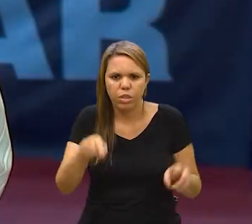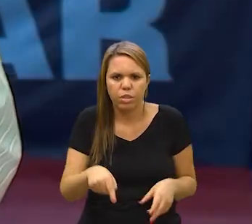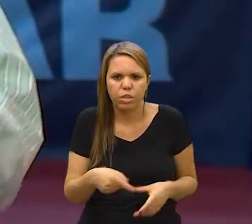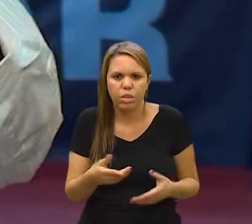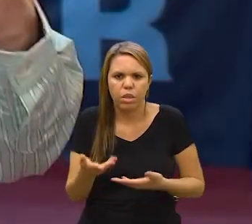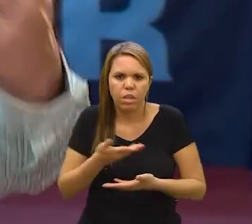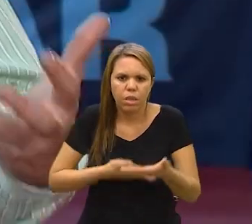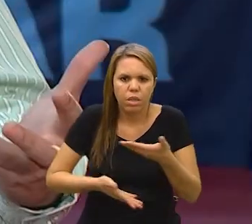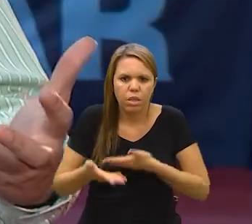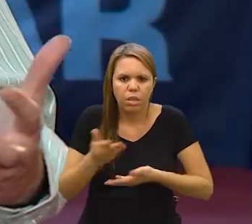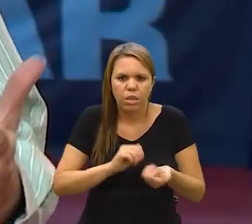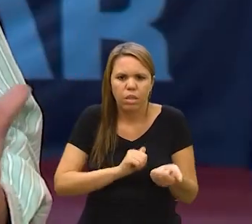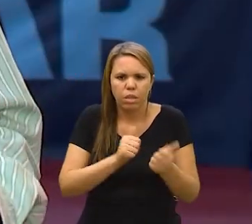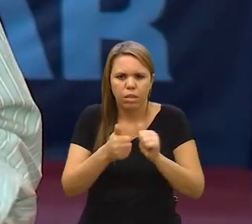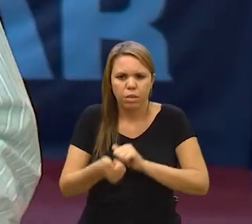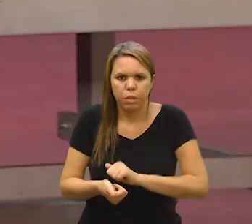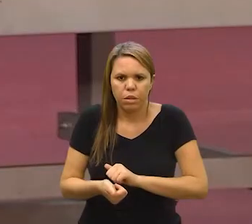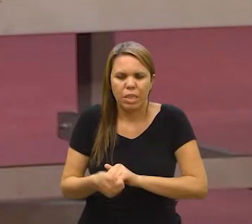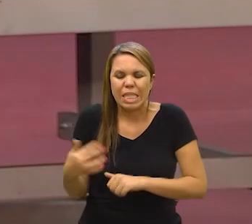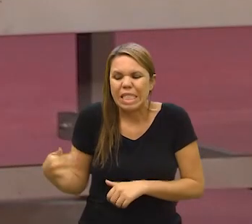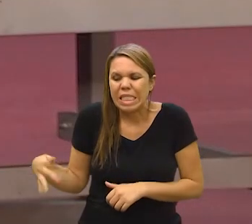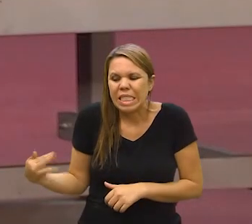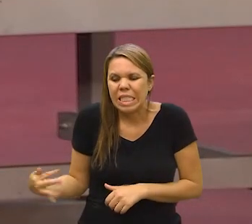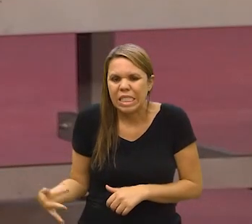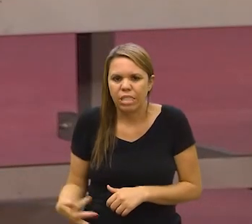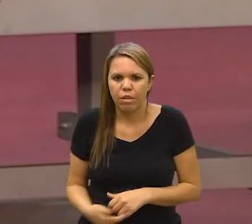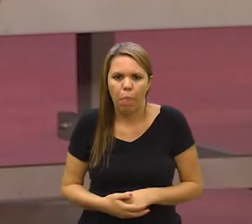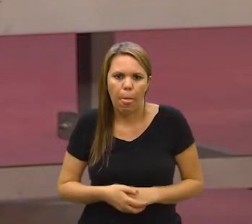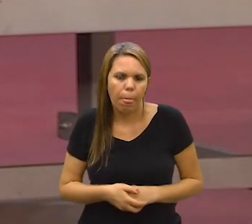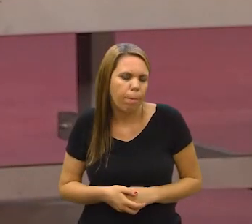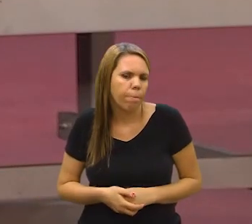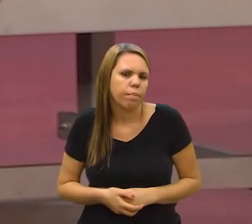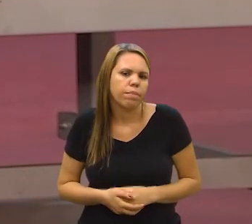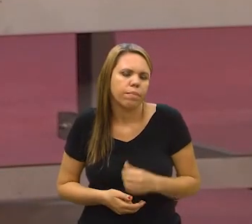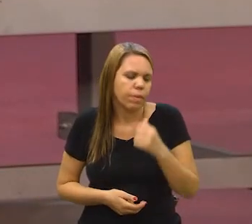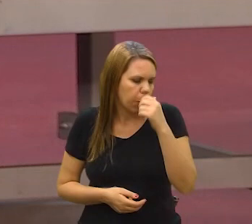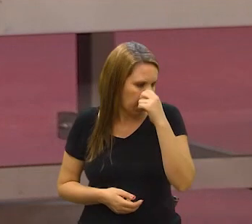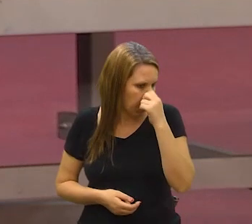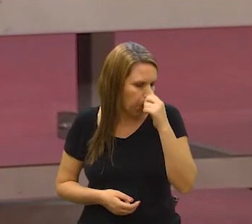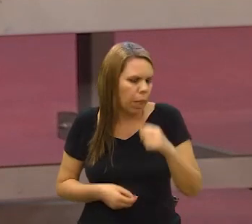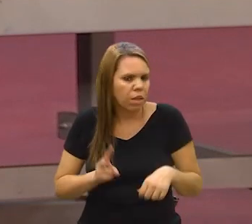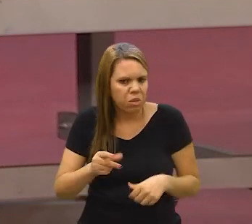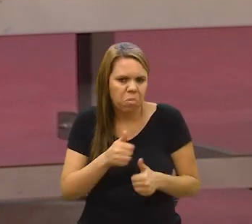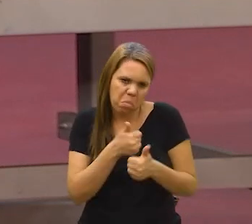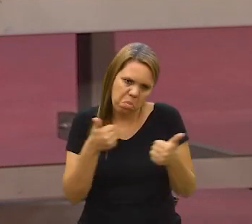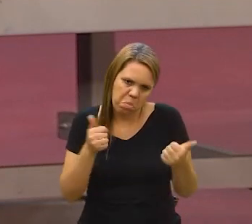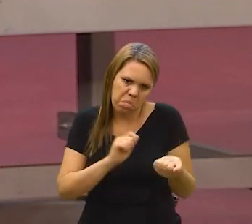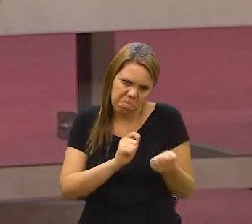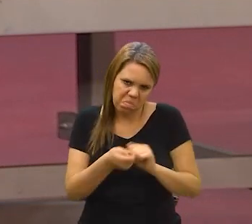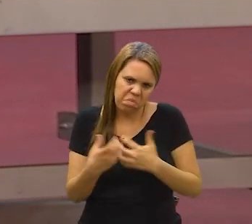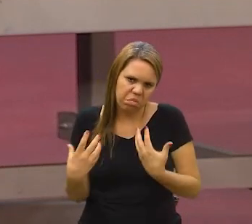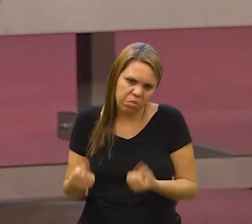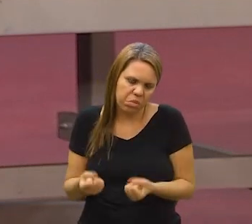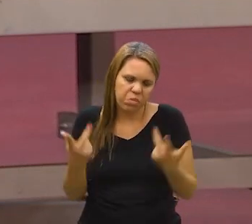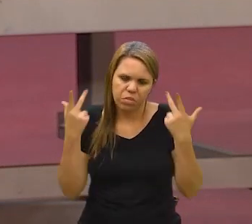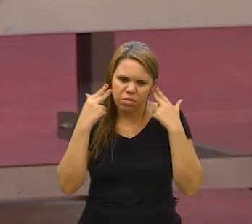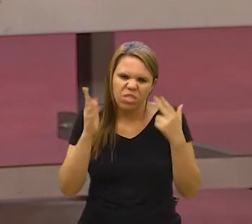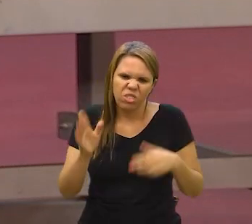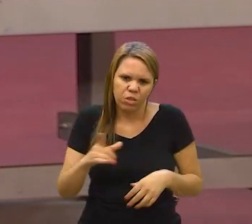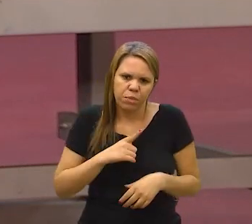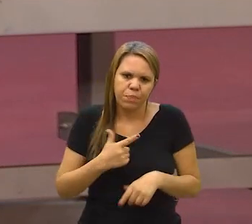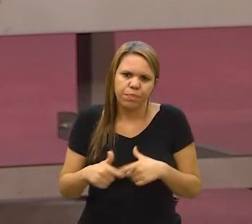é a relação atleta e dor? Olha, eu sempre fui muito bem com isso, né? Eu já tive